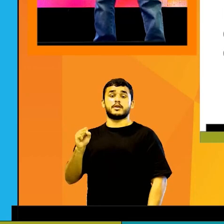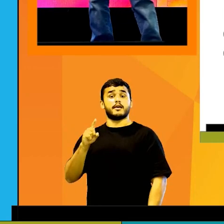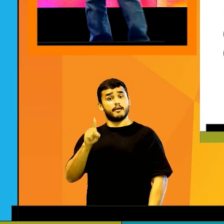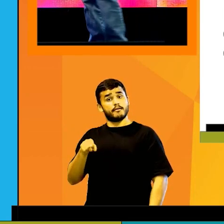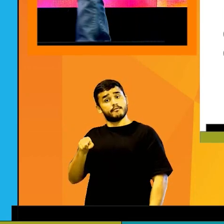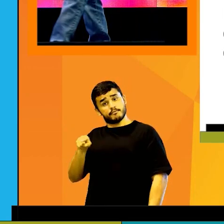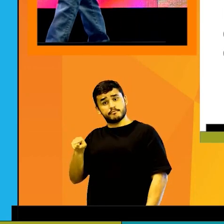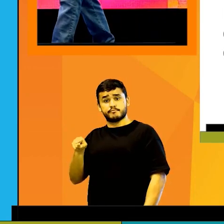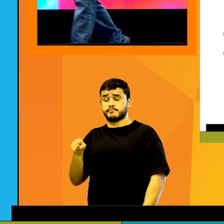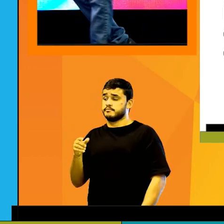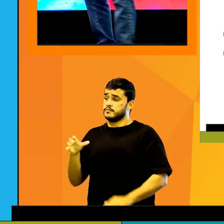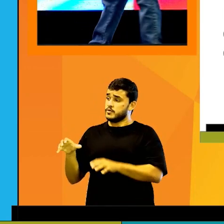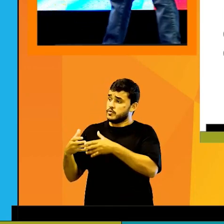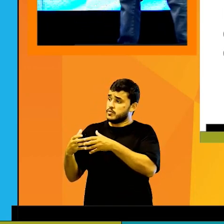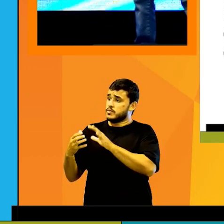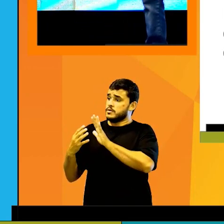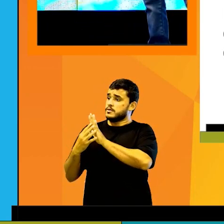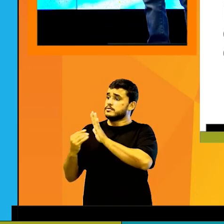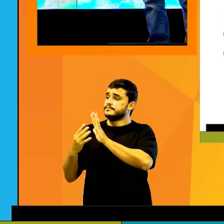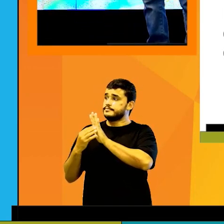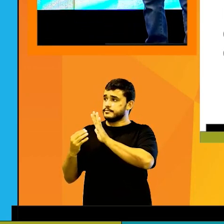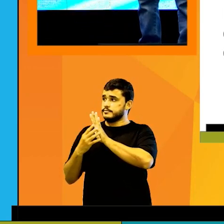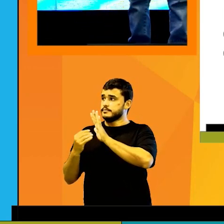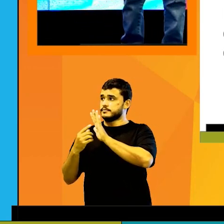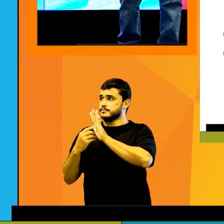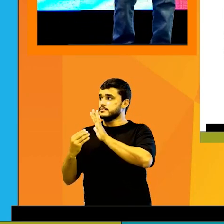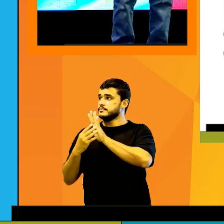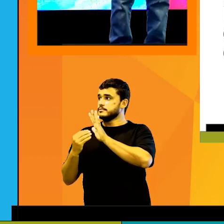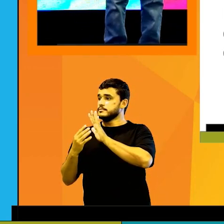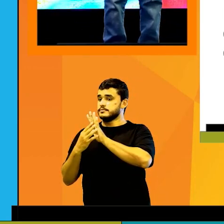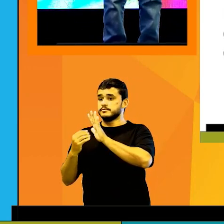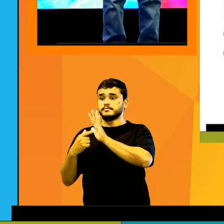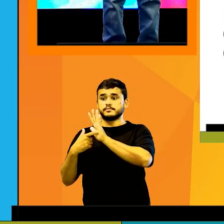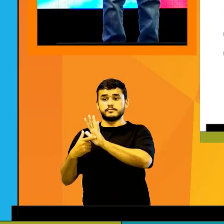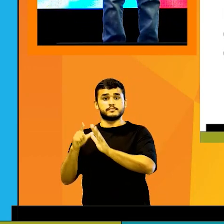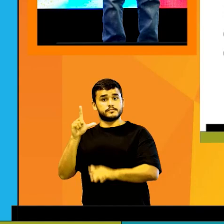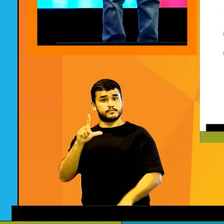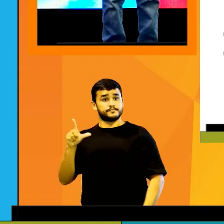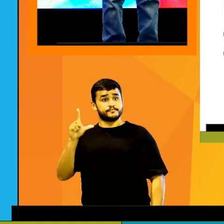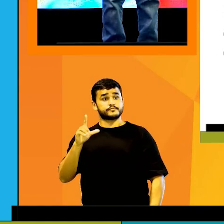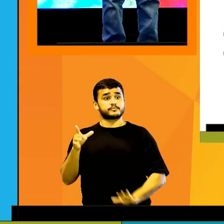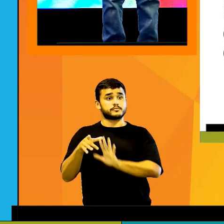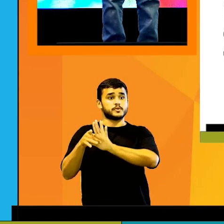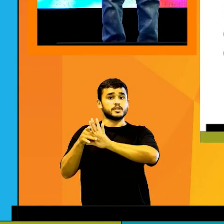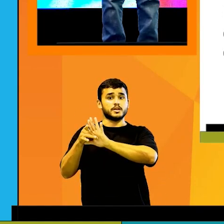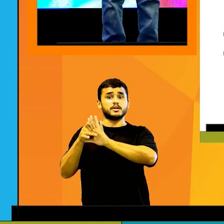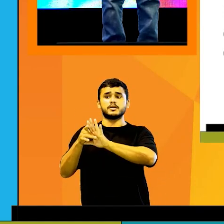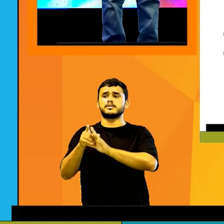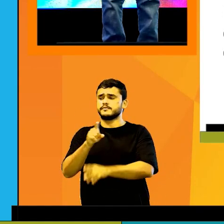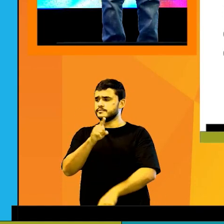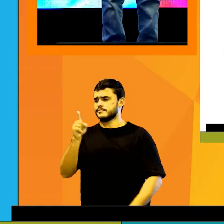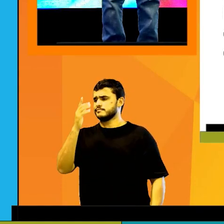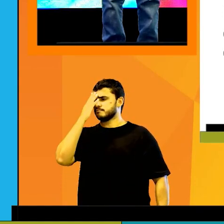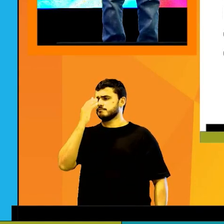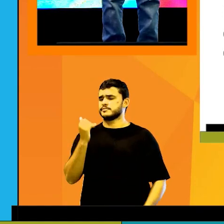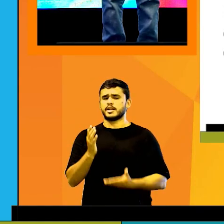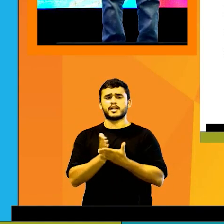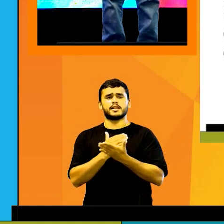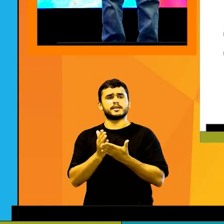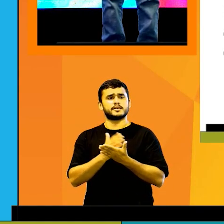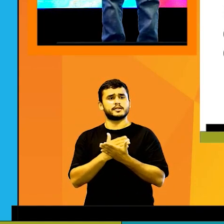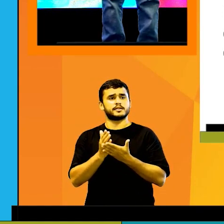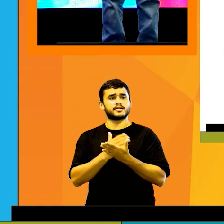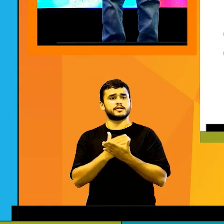realismo. Com a publicação de qual obra? De um romance que é bastante lido, eu diria até os dias de